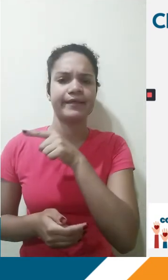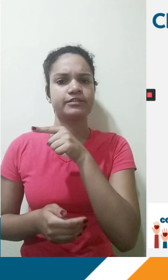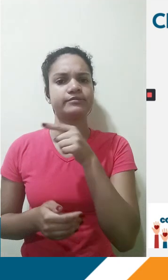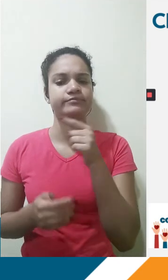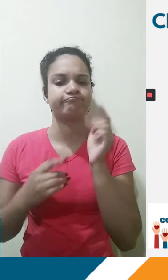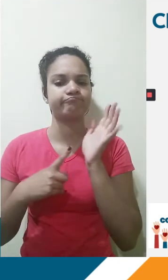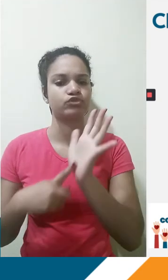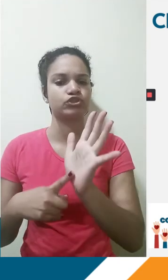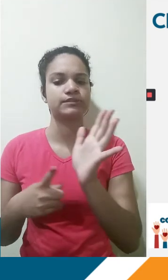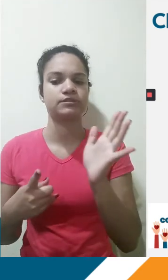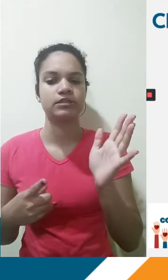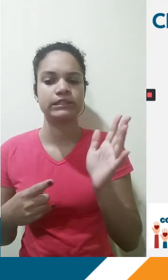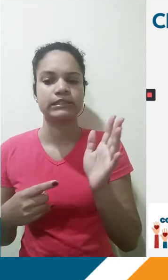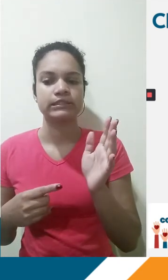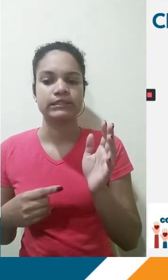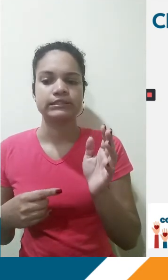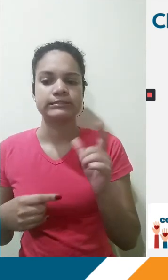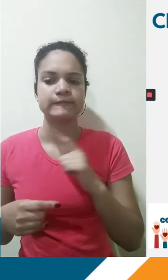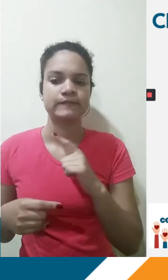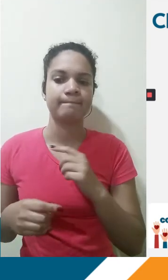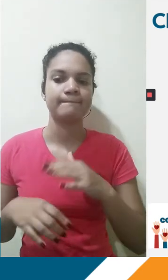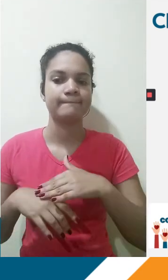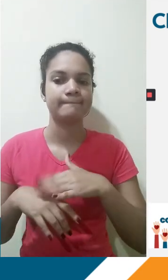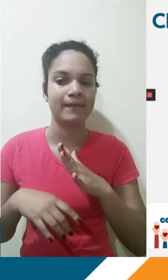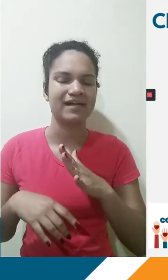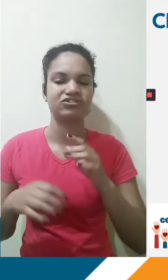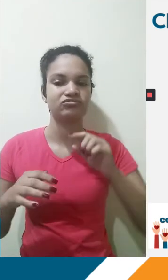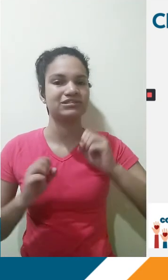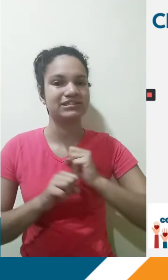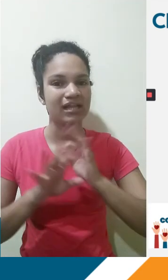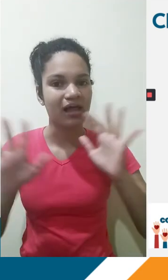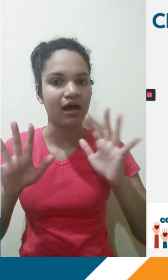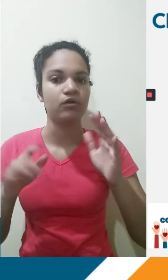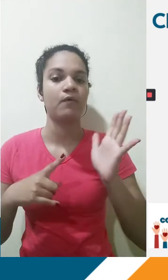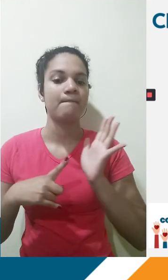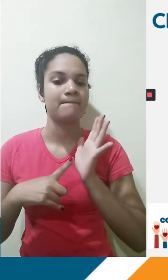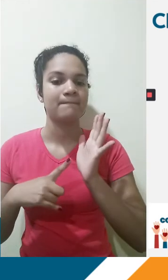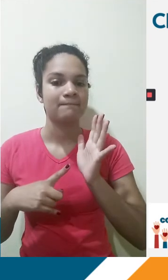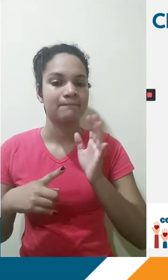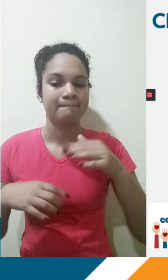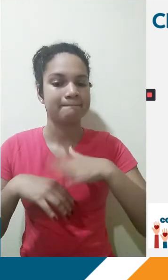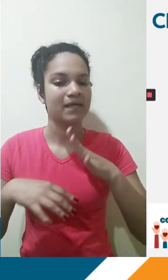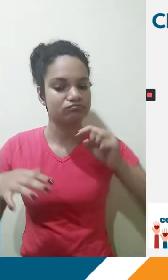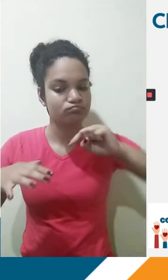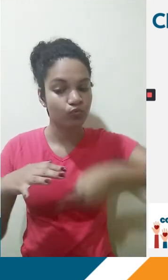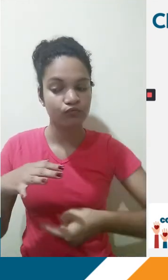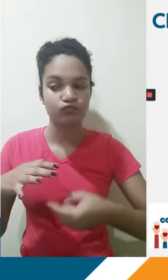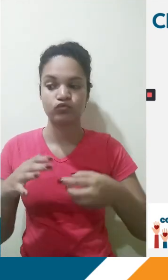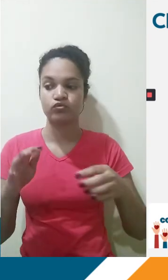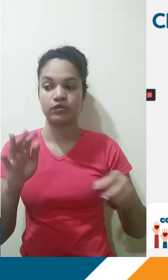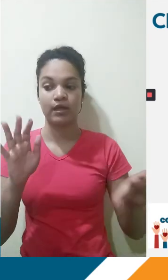que está mais destacada, mais elucidada no capítulo 5 da nossa unidade 2.